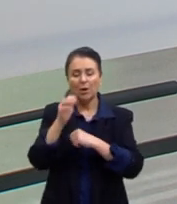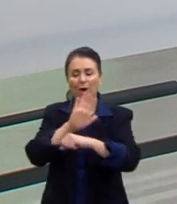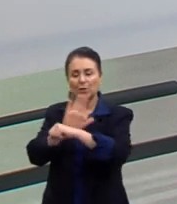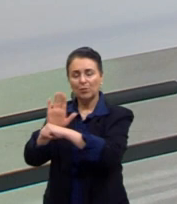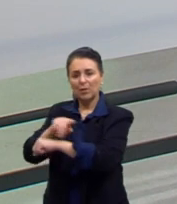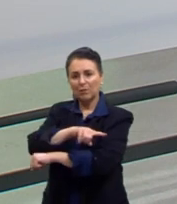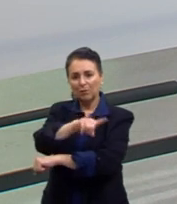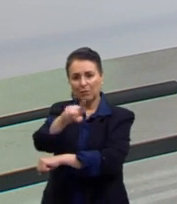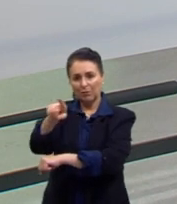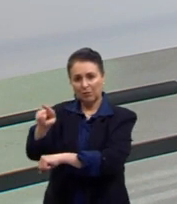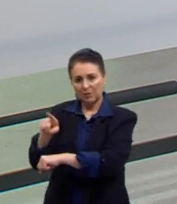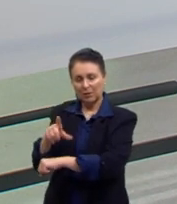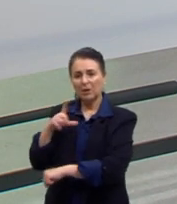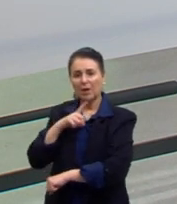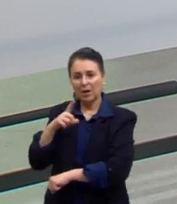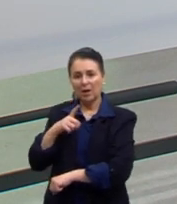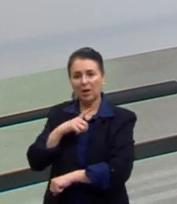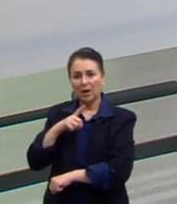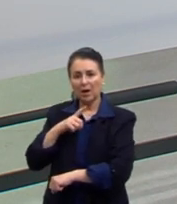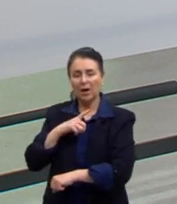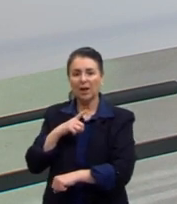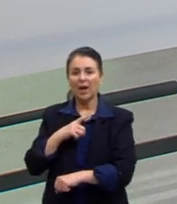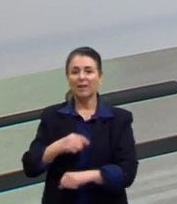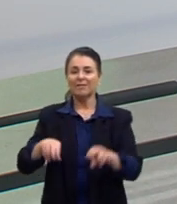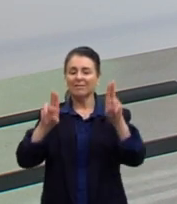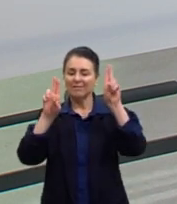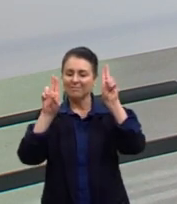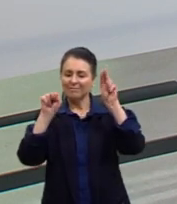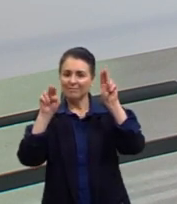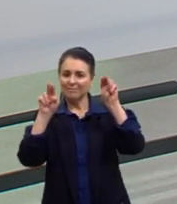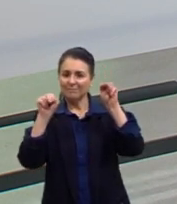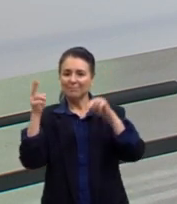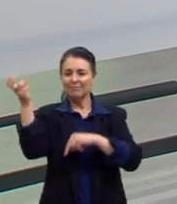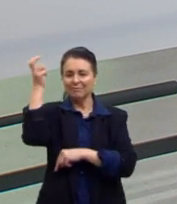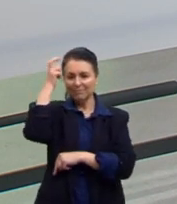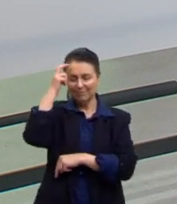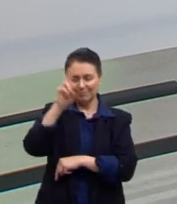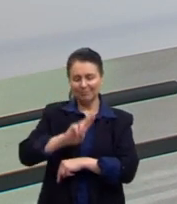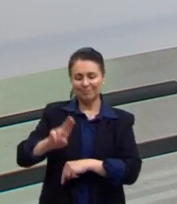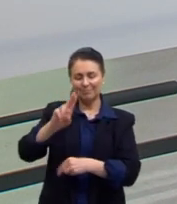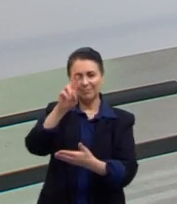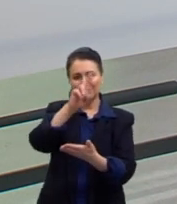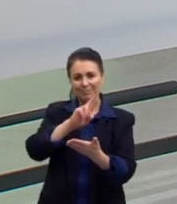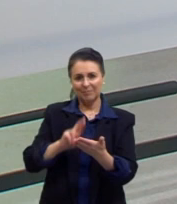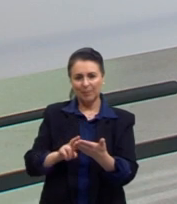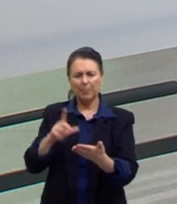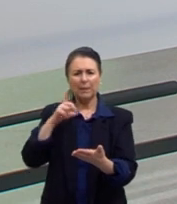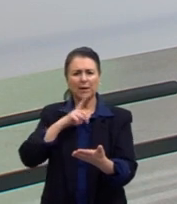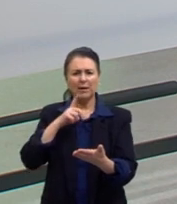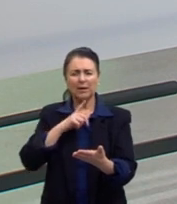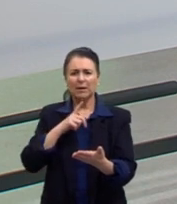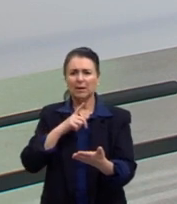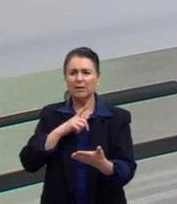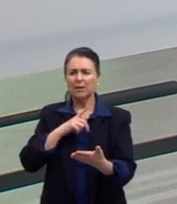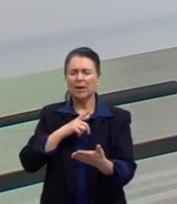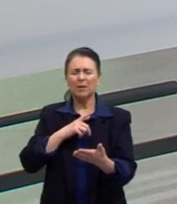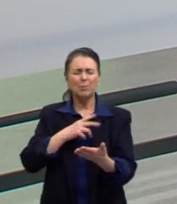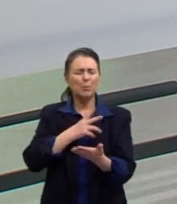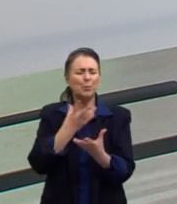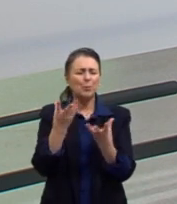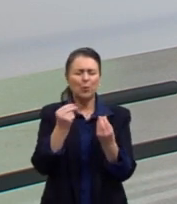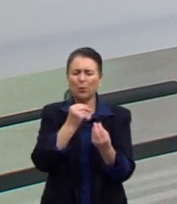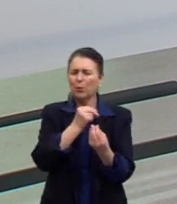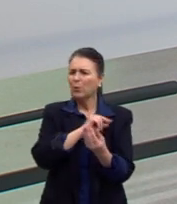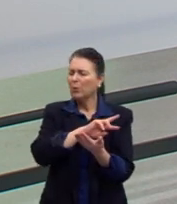vocês a terem repertório cultural para utilizar na redação eu poderia trazer uma infinidade de